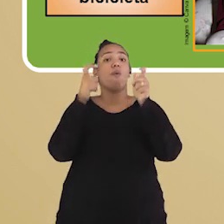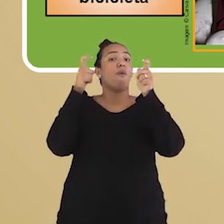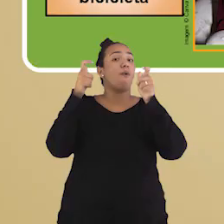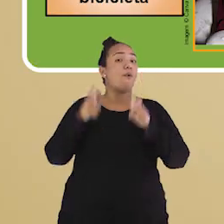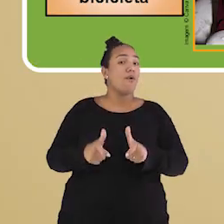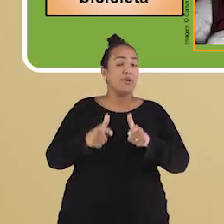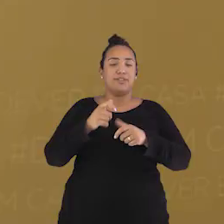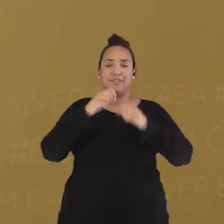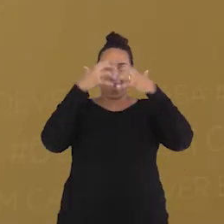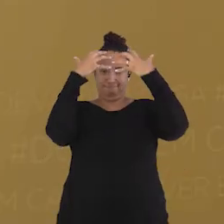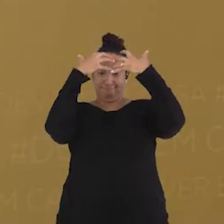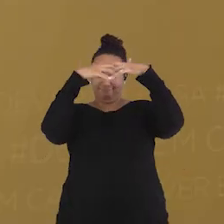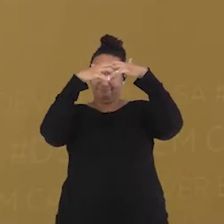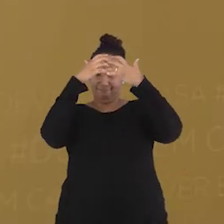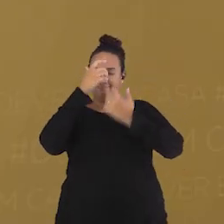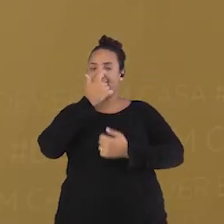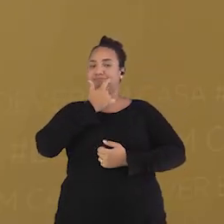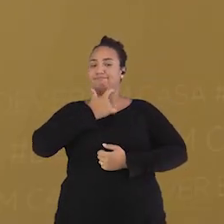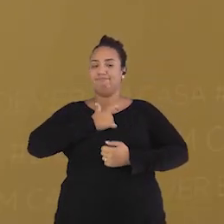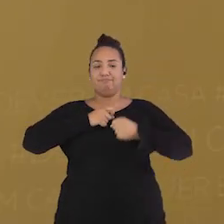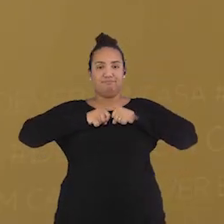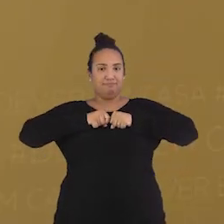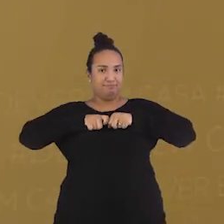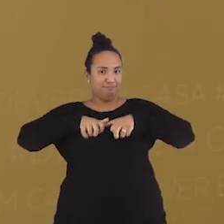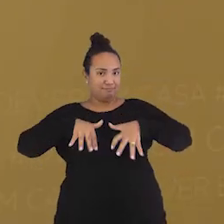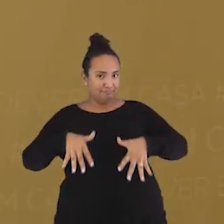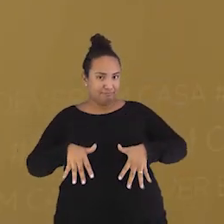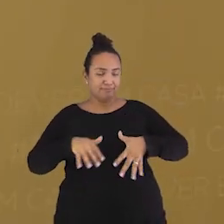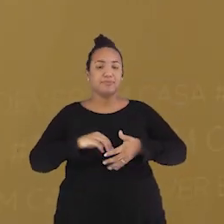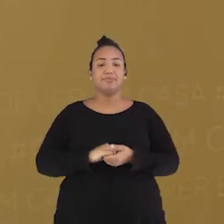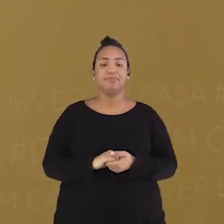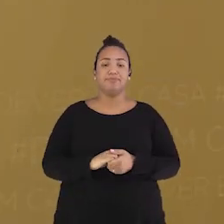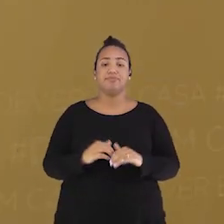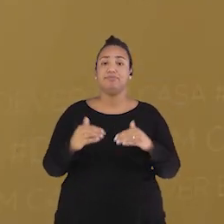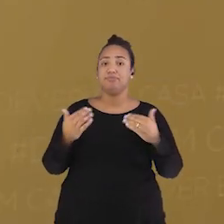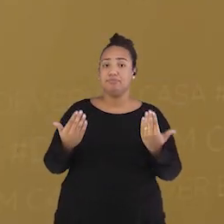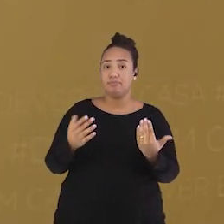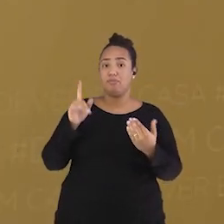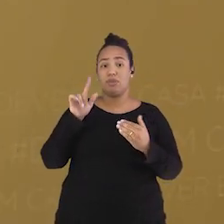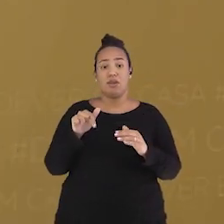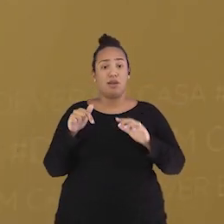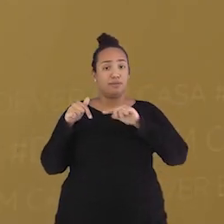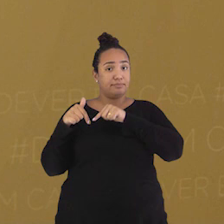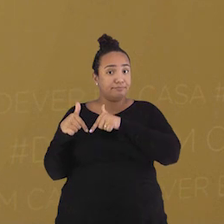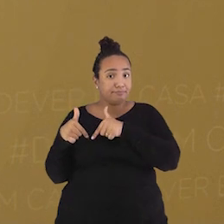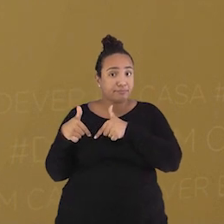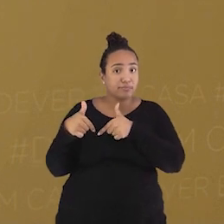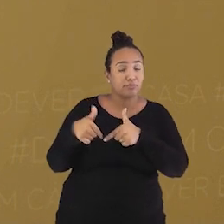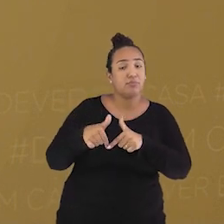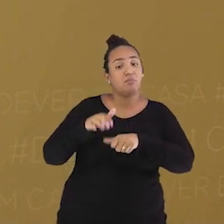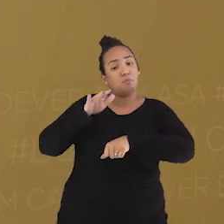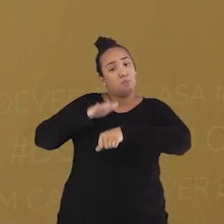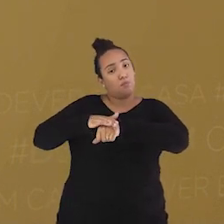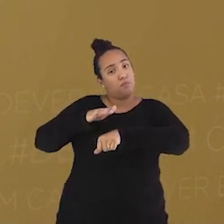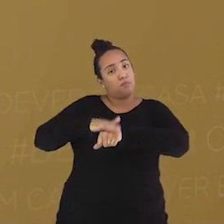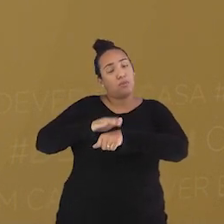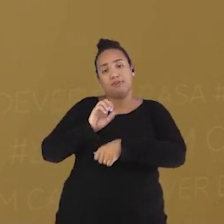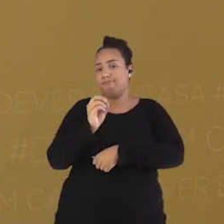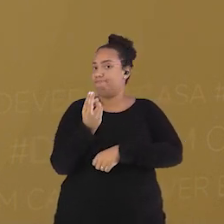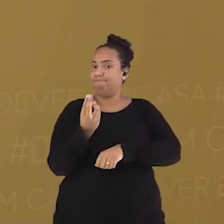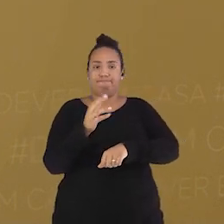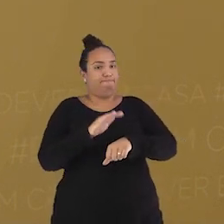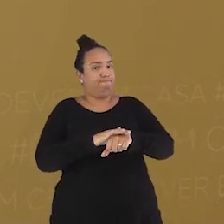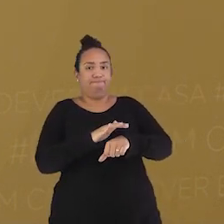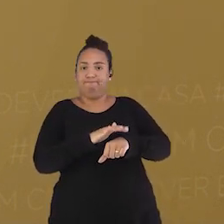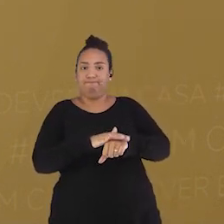sistema nervoso. Estas são reações voluntárias ou involuntárias, que são